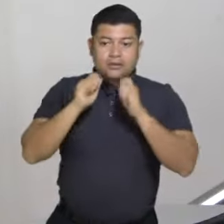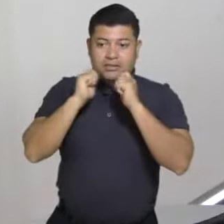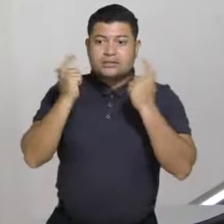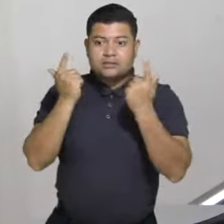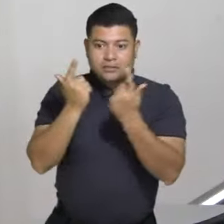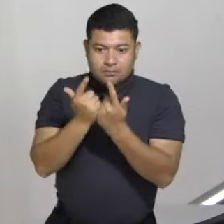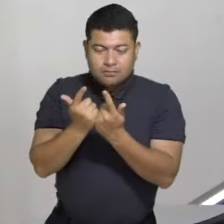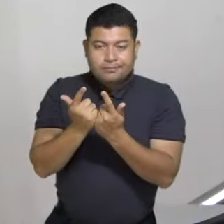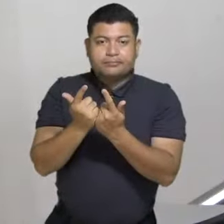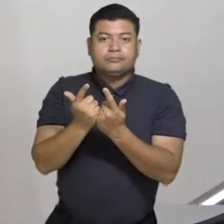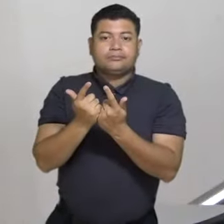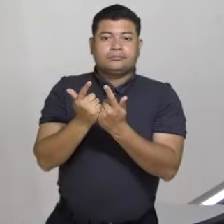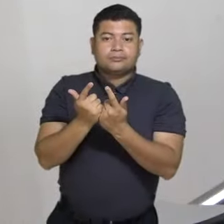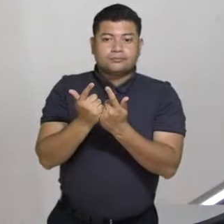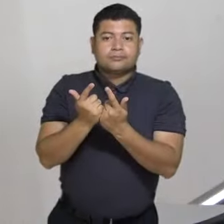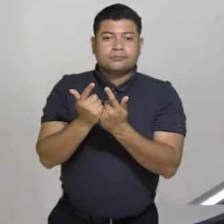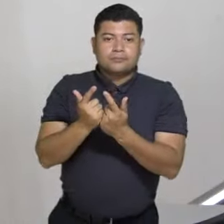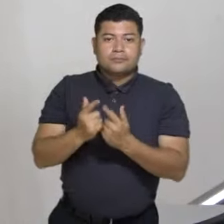revogou.